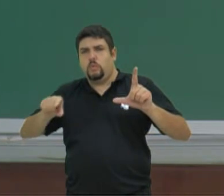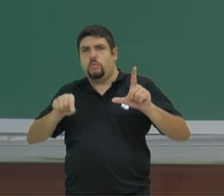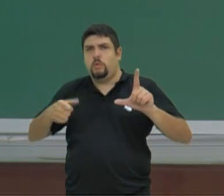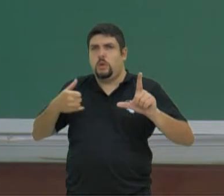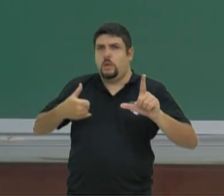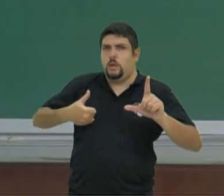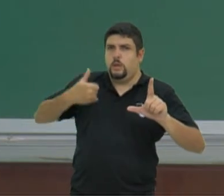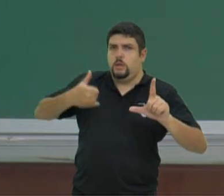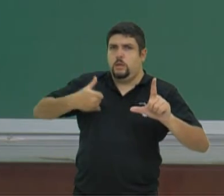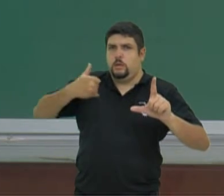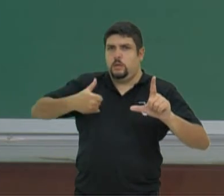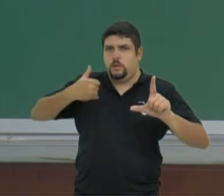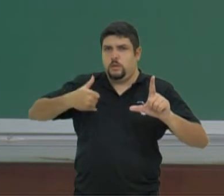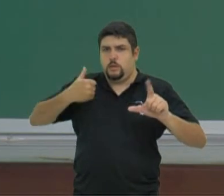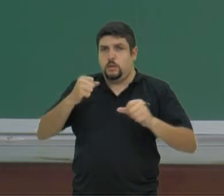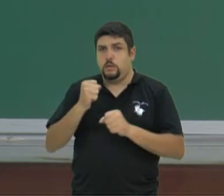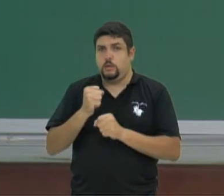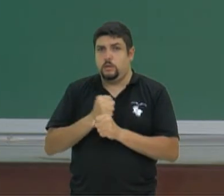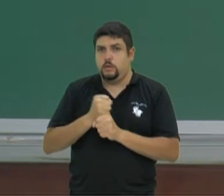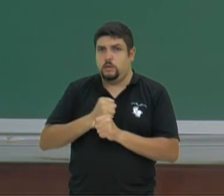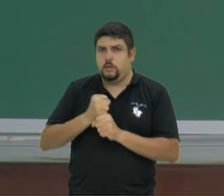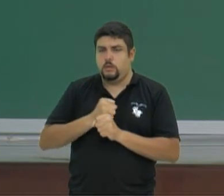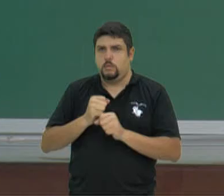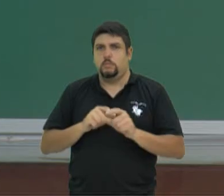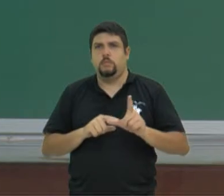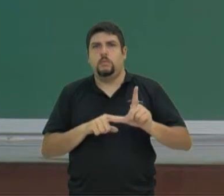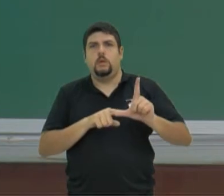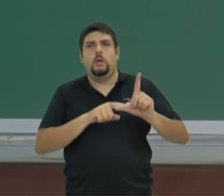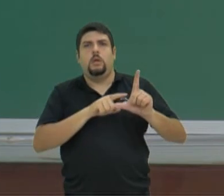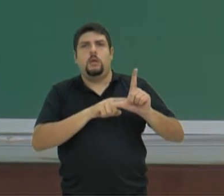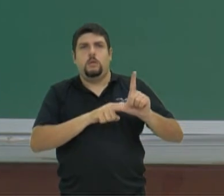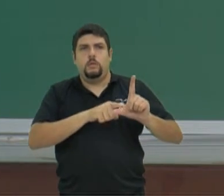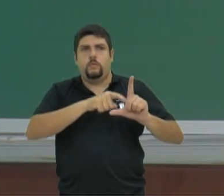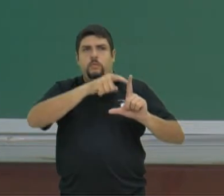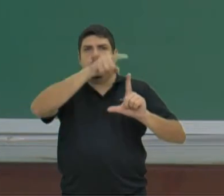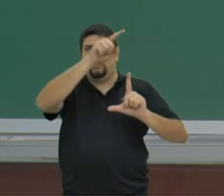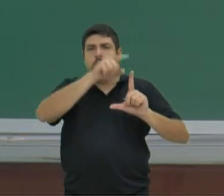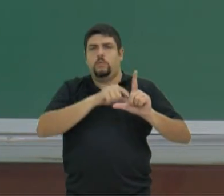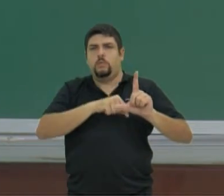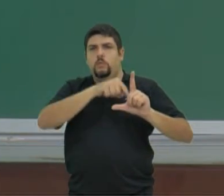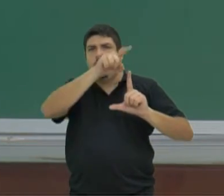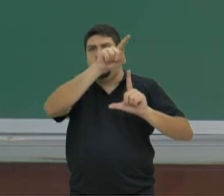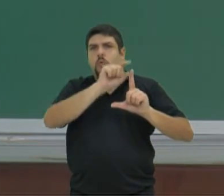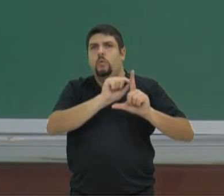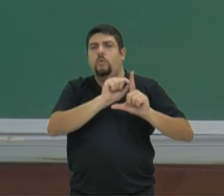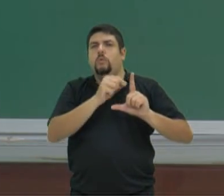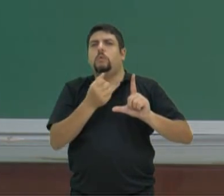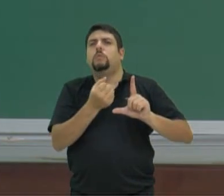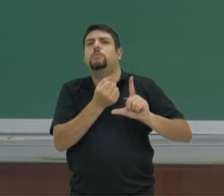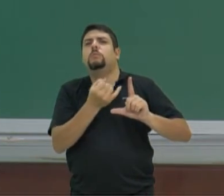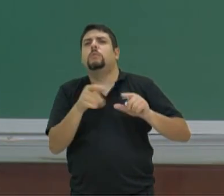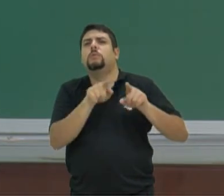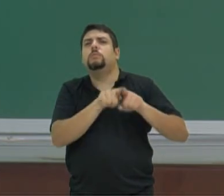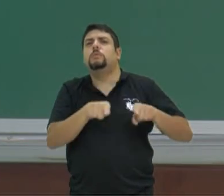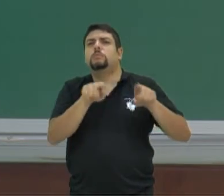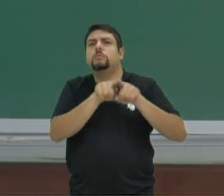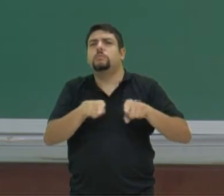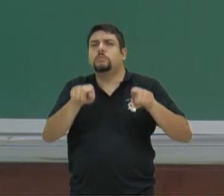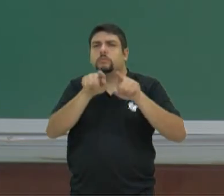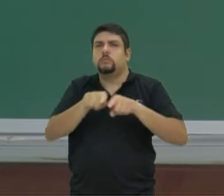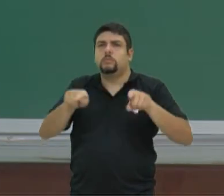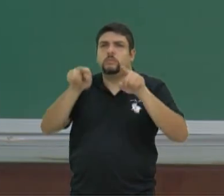idade em anos, certo? E no eixo vertical, eu tenho a frequência de ocorrência, ou seja, quantas vezes cada idade